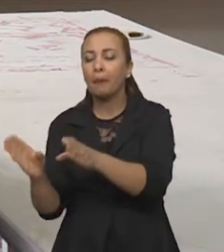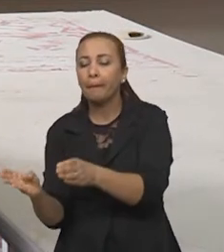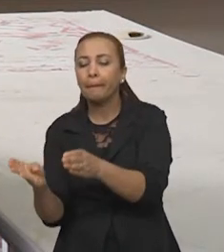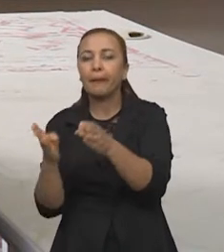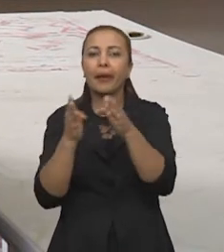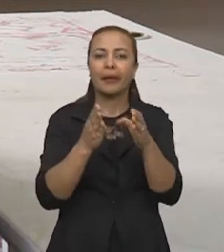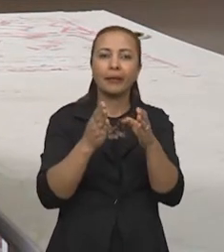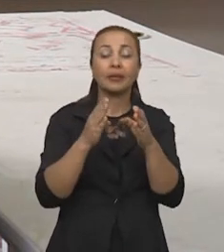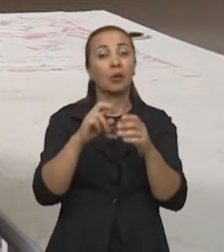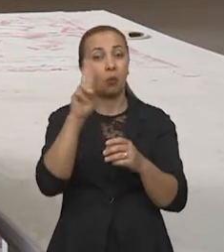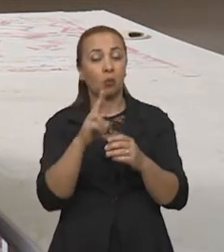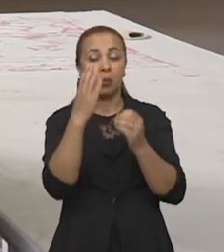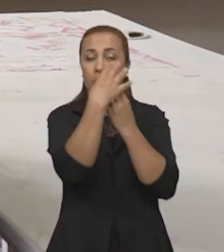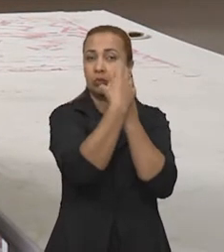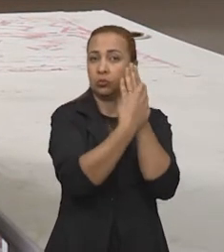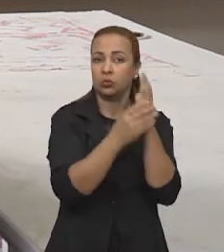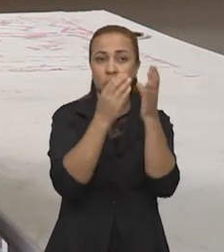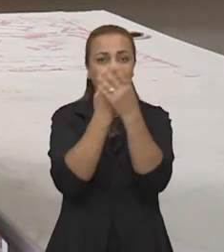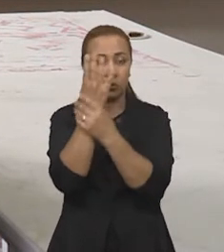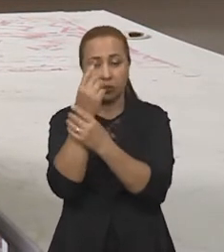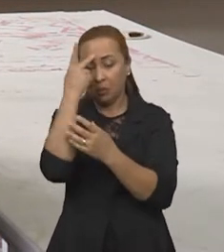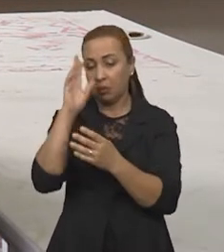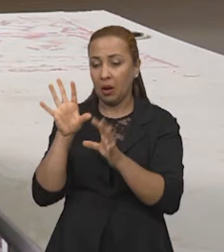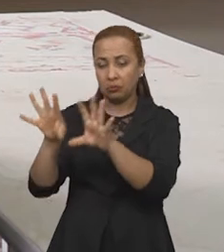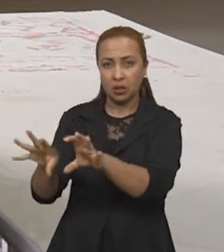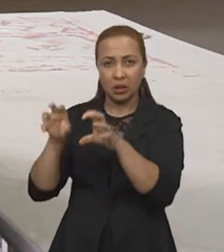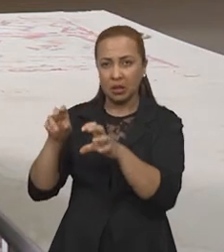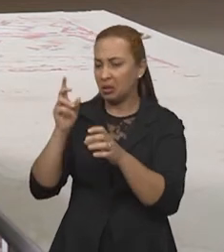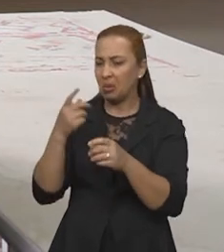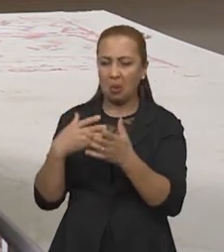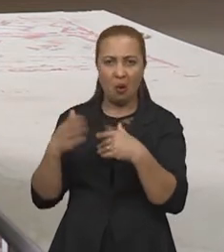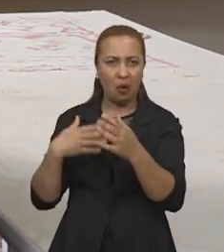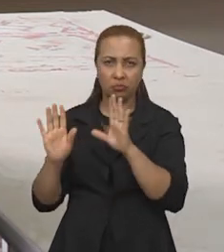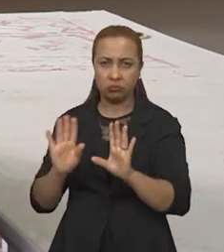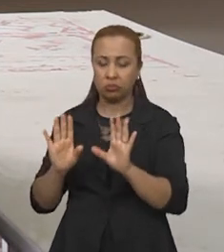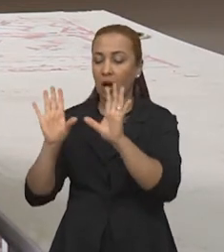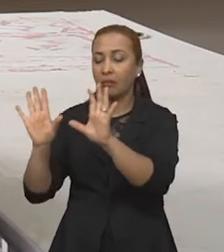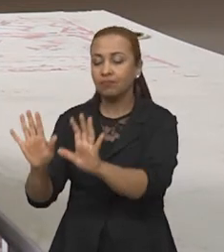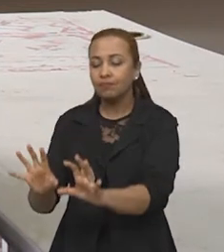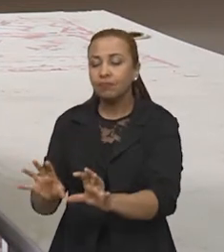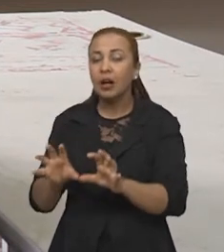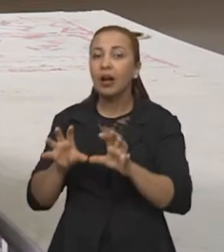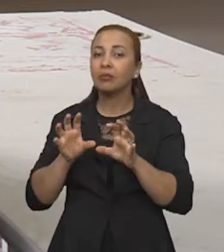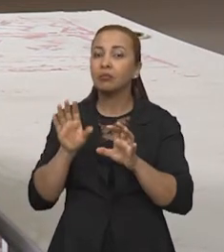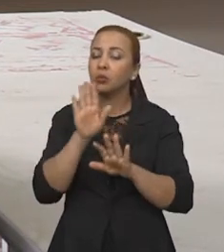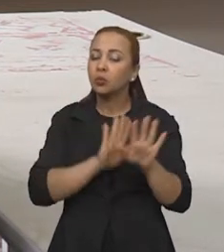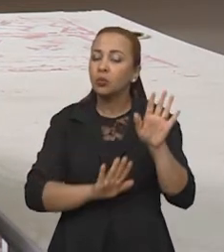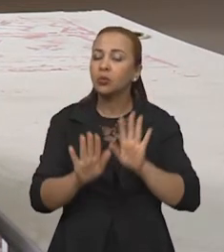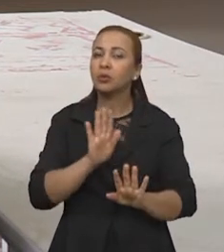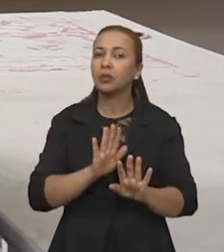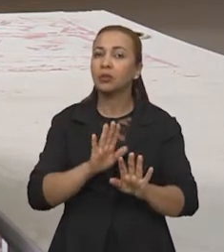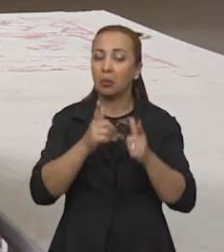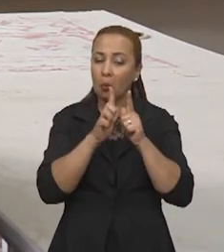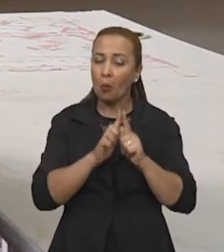seu manejo. Então, a gente utiliza luvas para ter contato com essas peças, não pegando elas de qualquer forma. Também, quando nós vamos